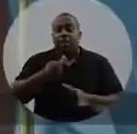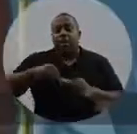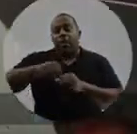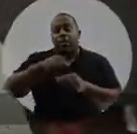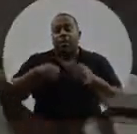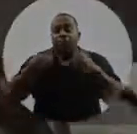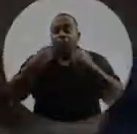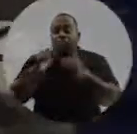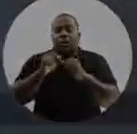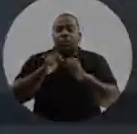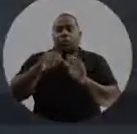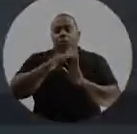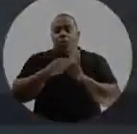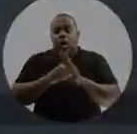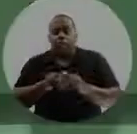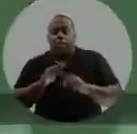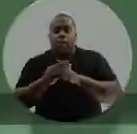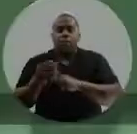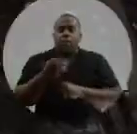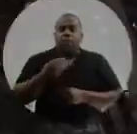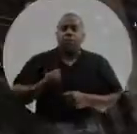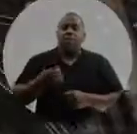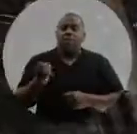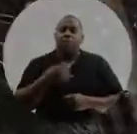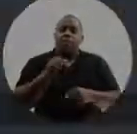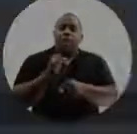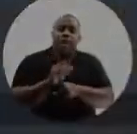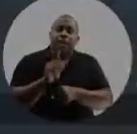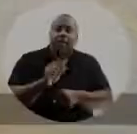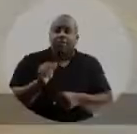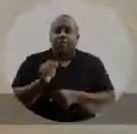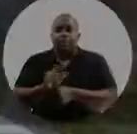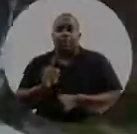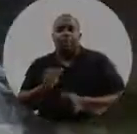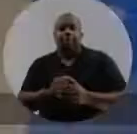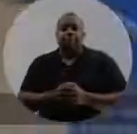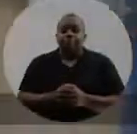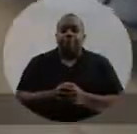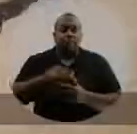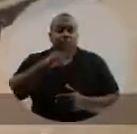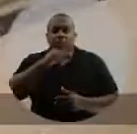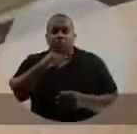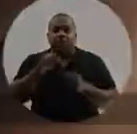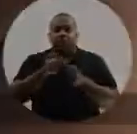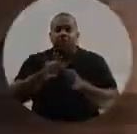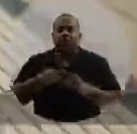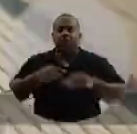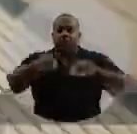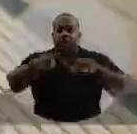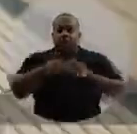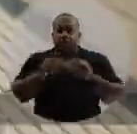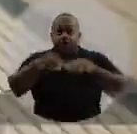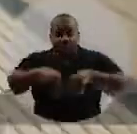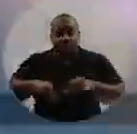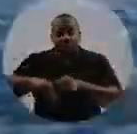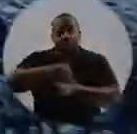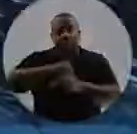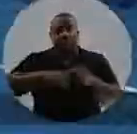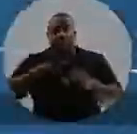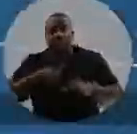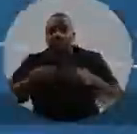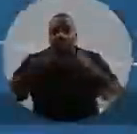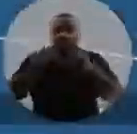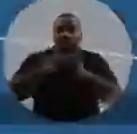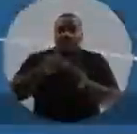Melhor. Bruno vai fazer os programas Bairro Novo e Vida Nova. Não para não, não para não. Neto fez a Arena Aquática. Bruno vai